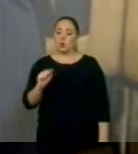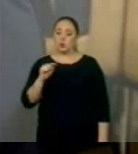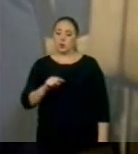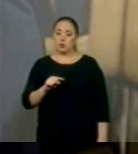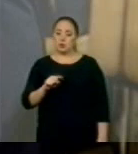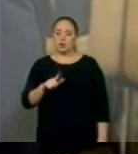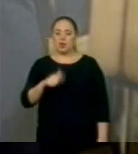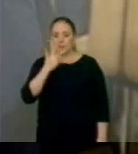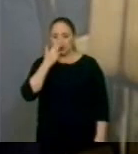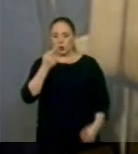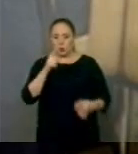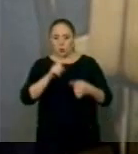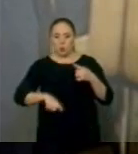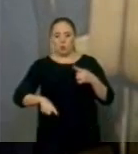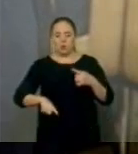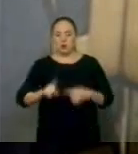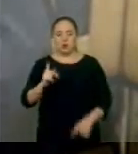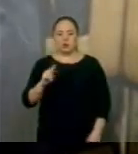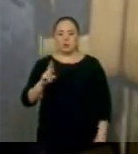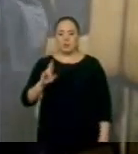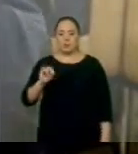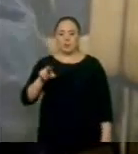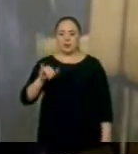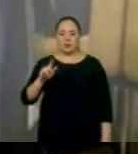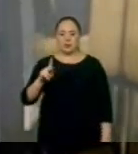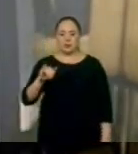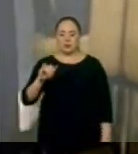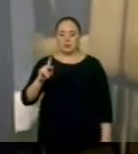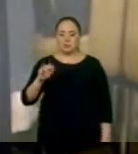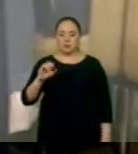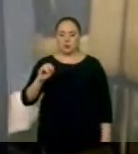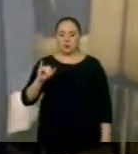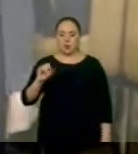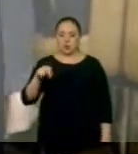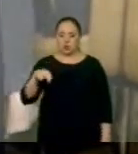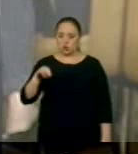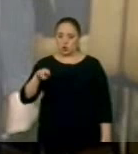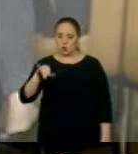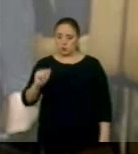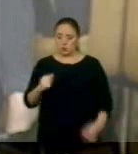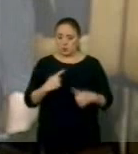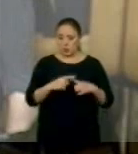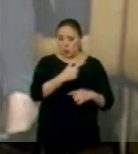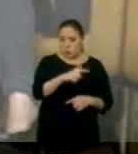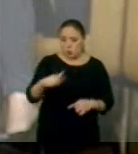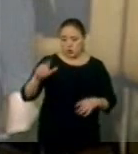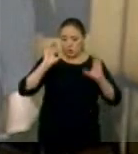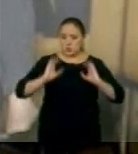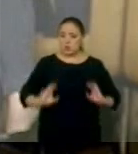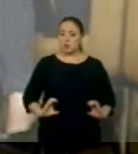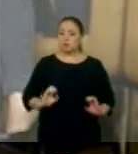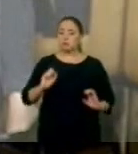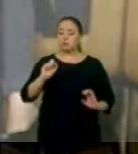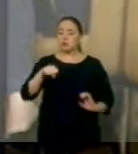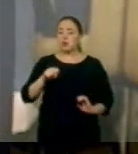peca contra o princípio da isonomia, porque os outros cidadãos, a eles é aplicado o artigo